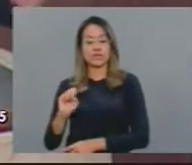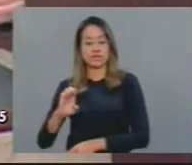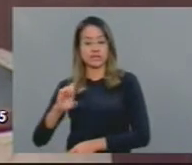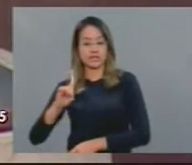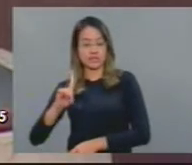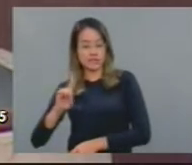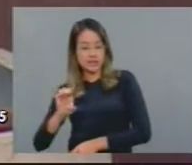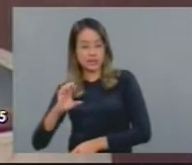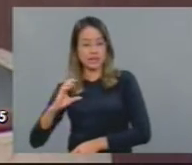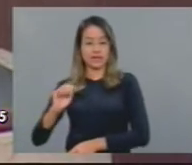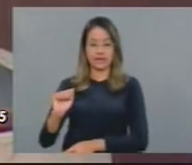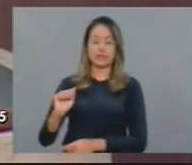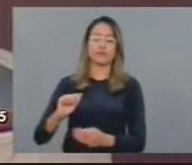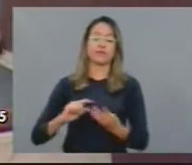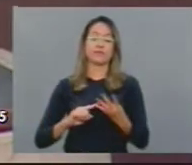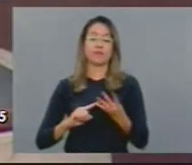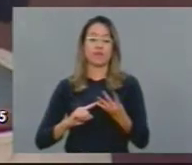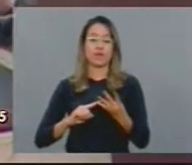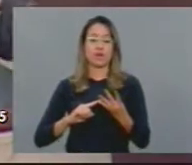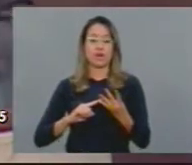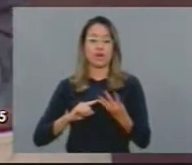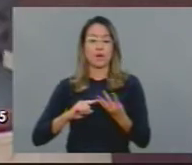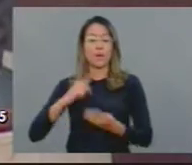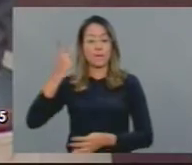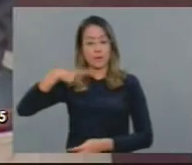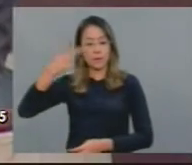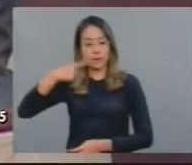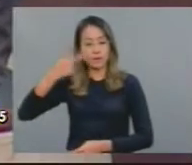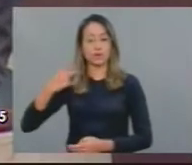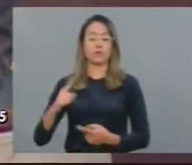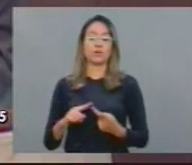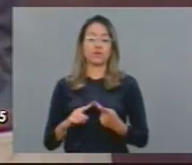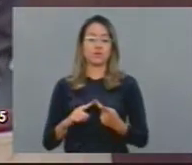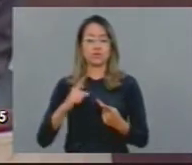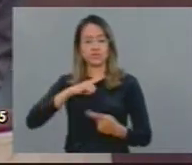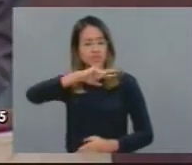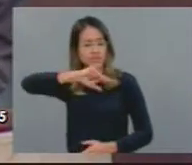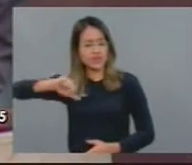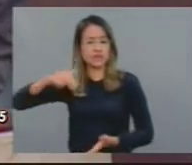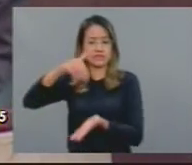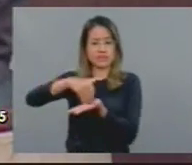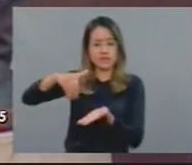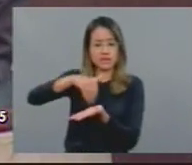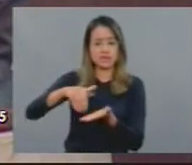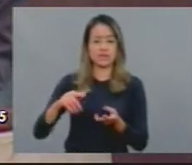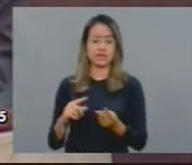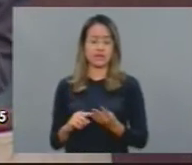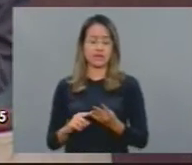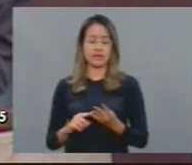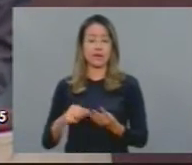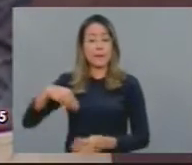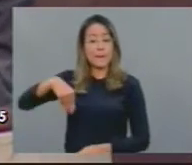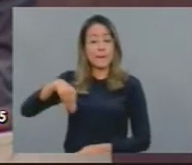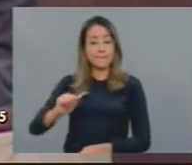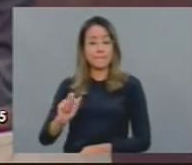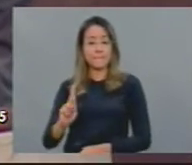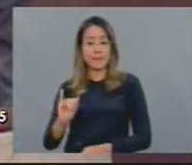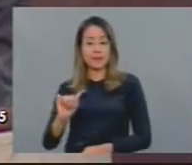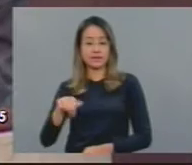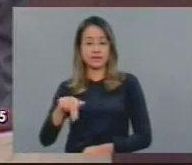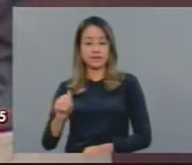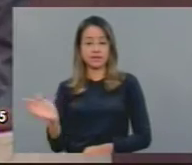só nos últimos 10 dias, mais de 7 rebeliões.